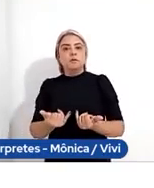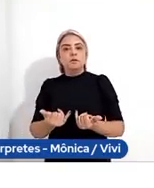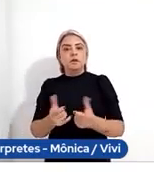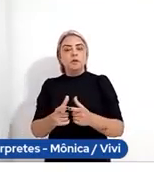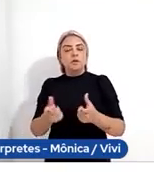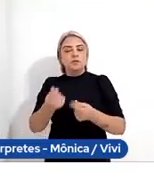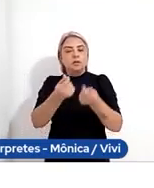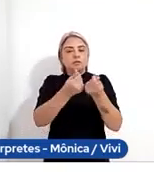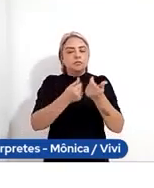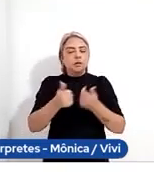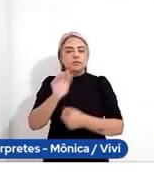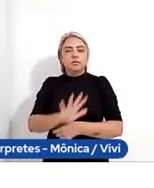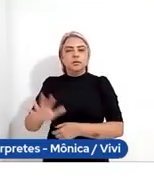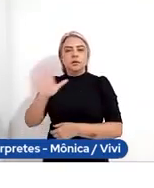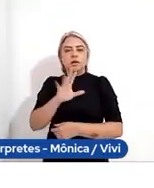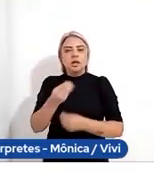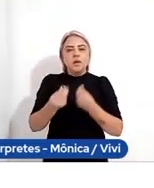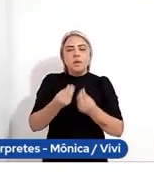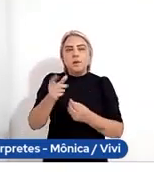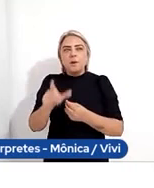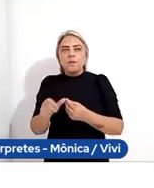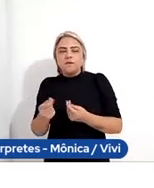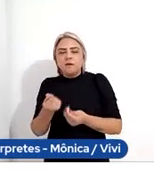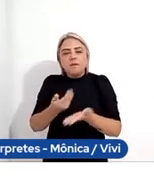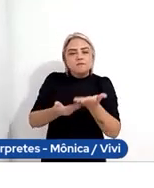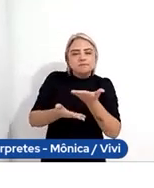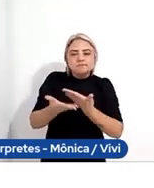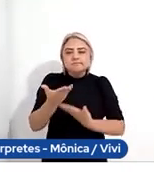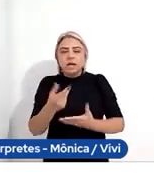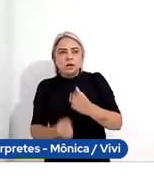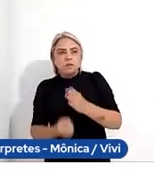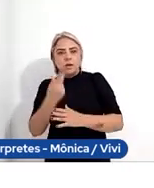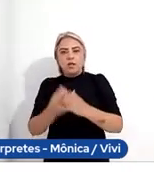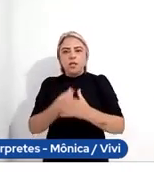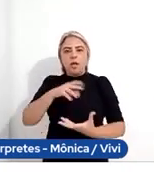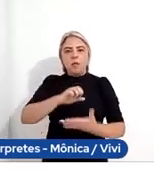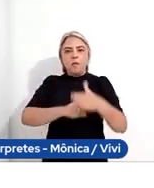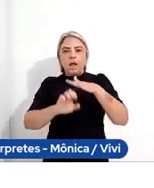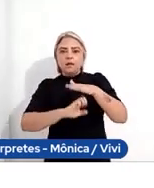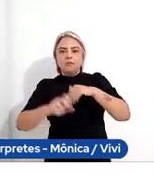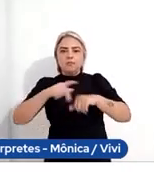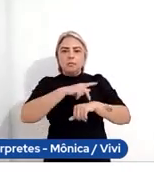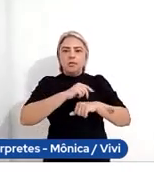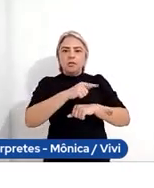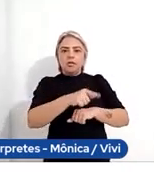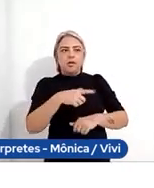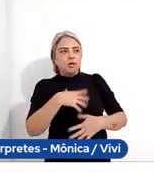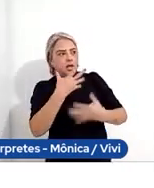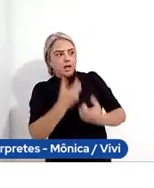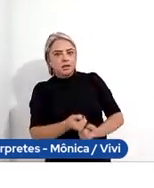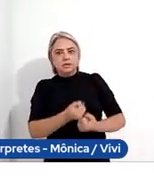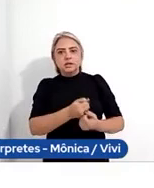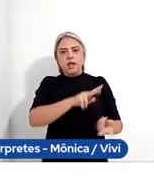mercado nacional, né, a forma de você barganhar com um grande produtor, uma grande multinacional, e convencê-lo a transferir